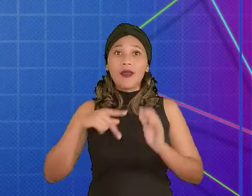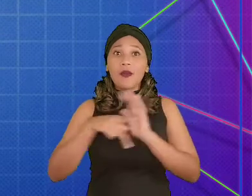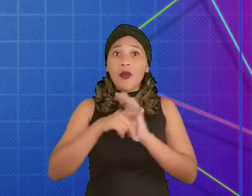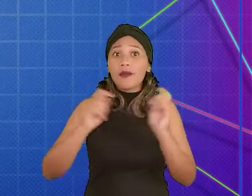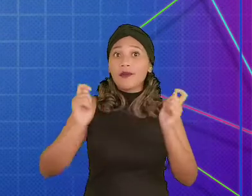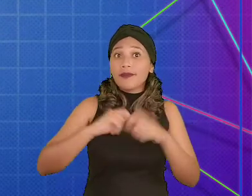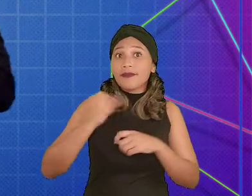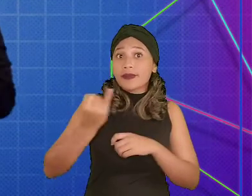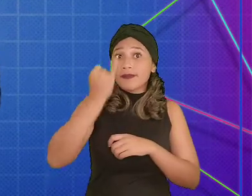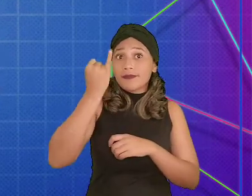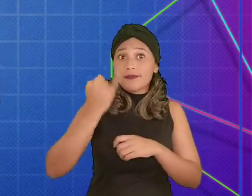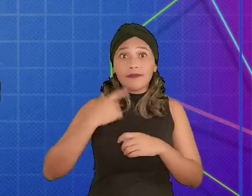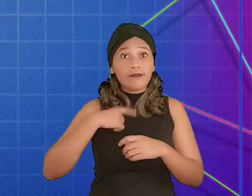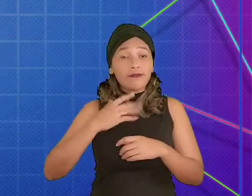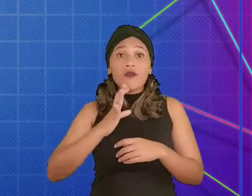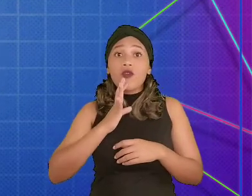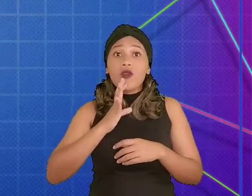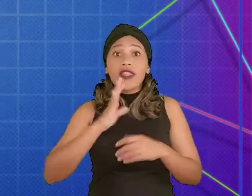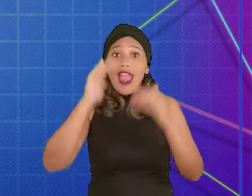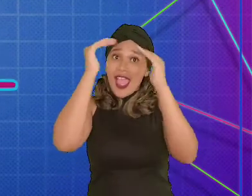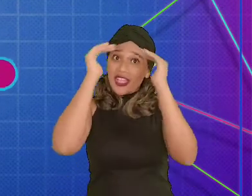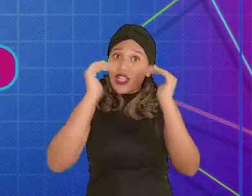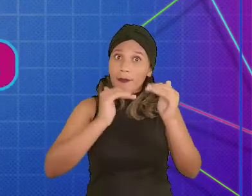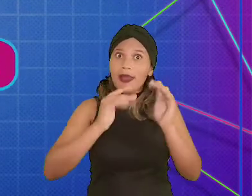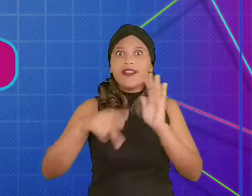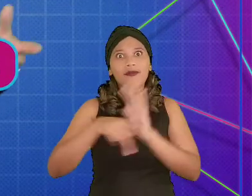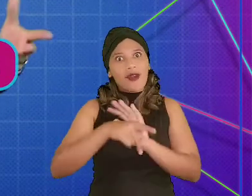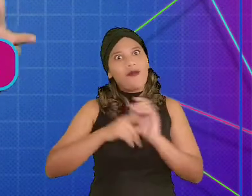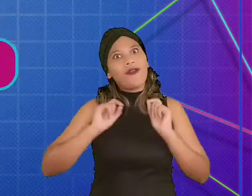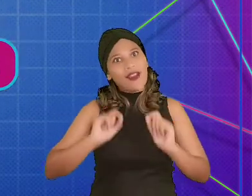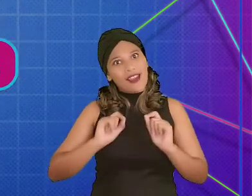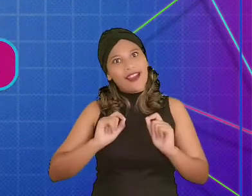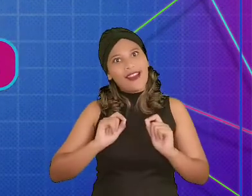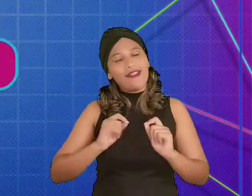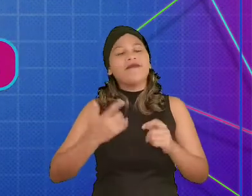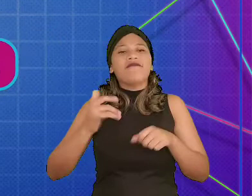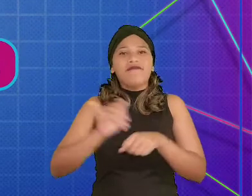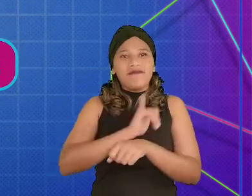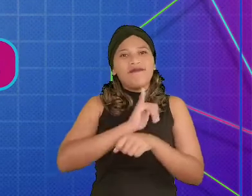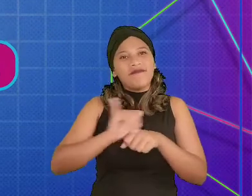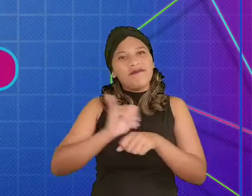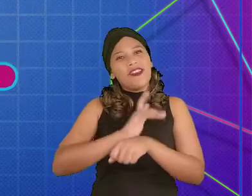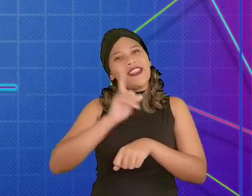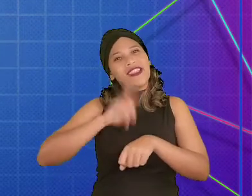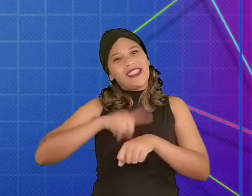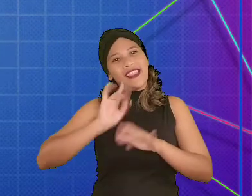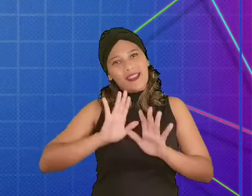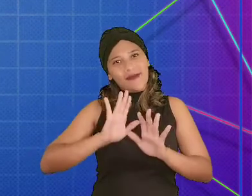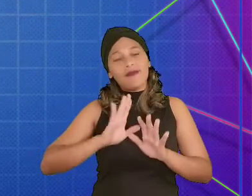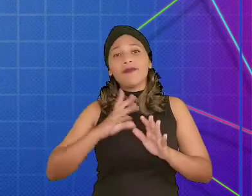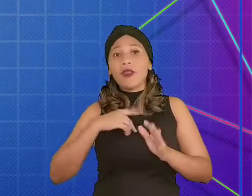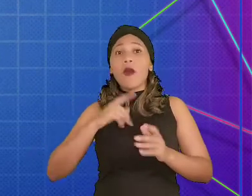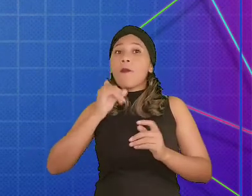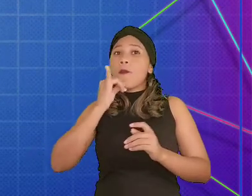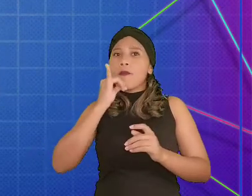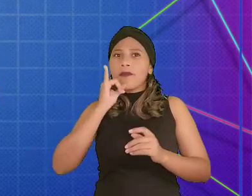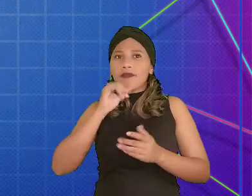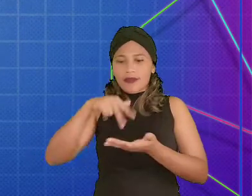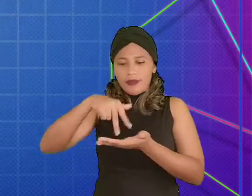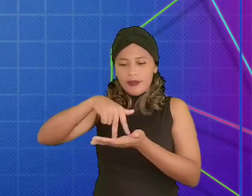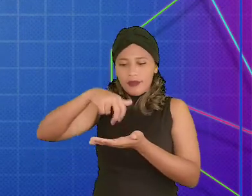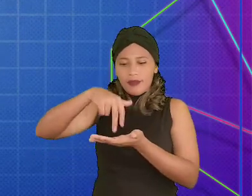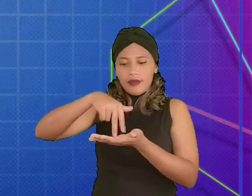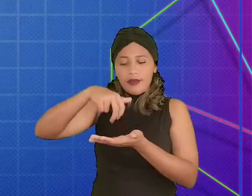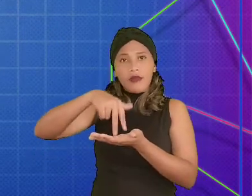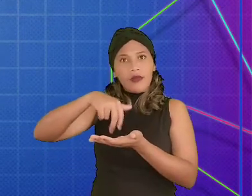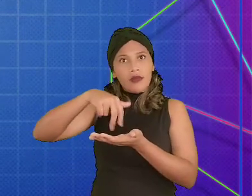você deve se importar ao fazer uma fase. Respeito às mecânicas. Meu caro aluno, você precisa pensar que se o jogador tem um salto de 5